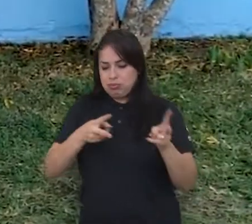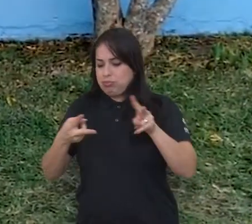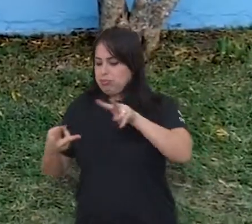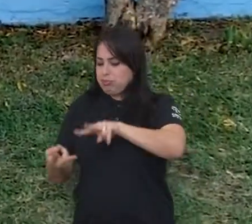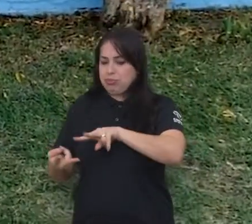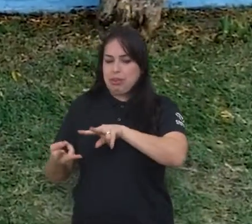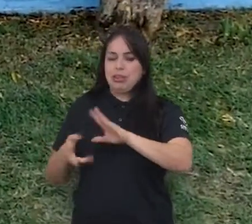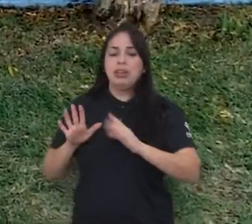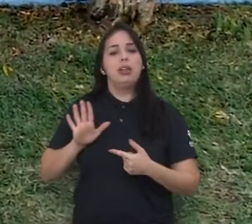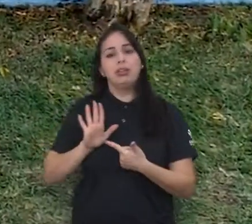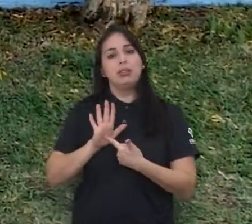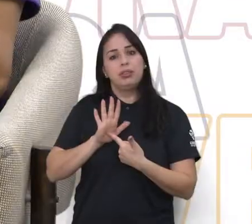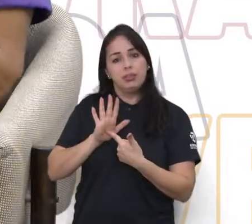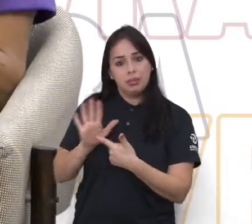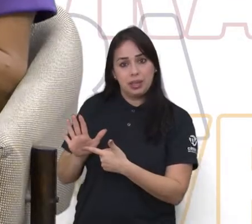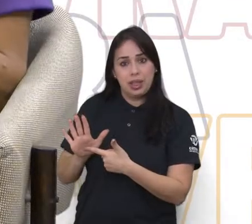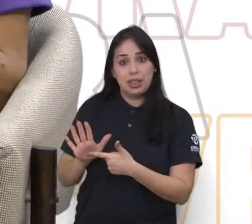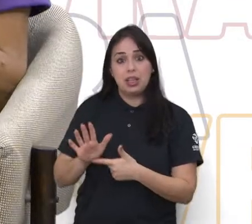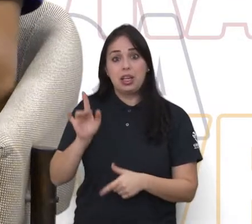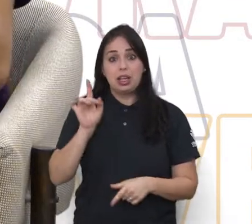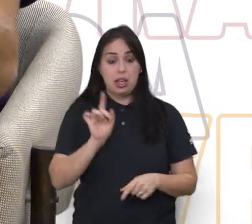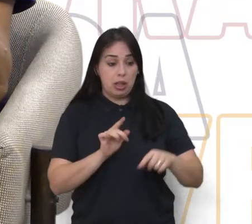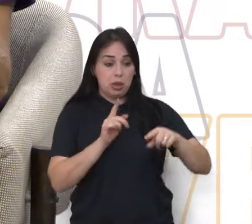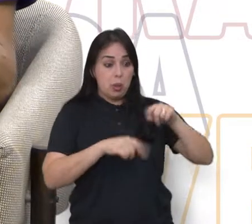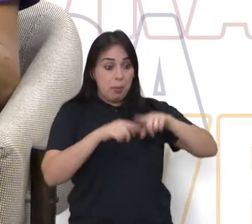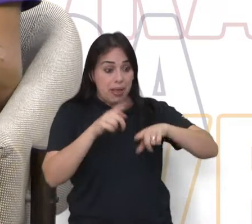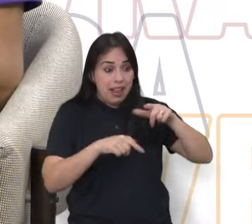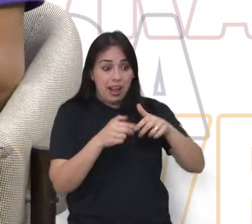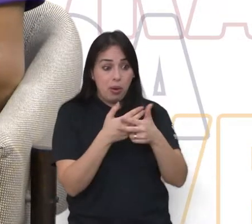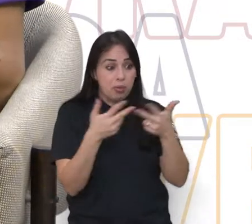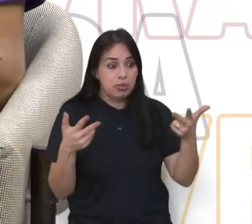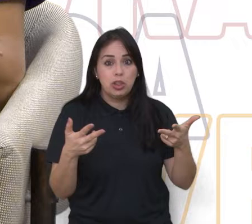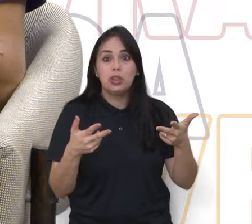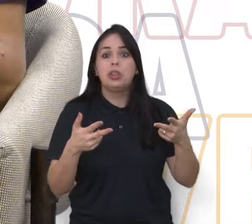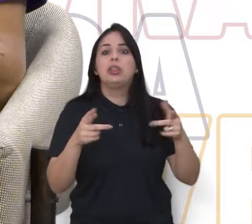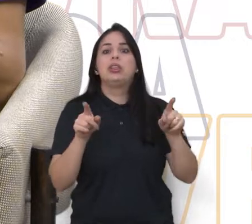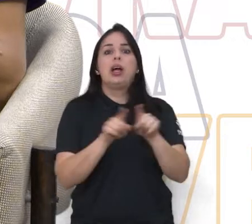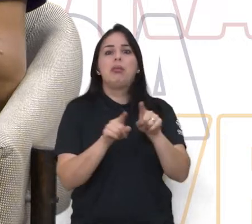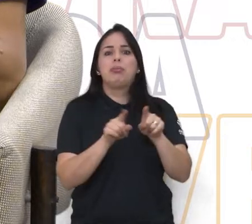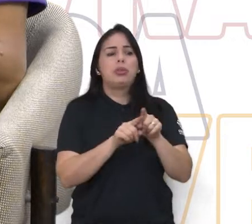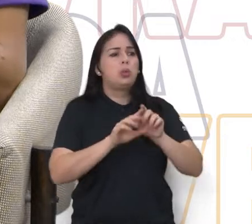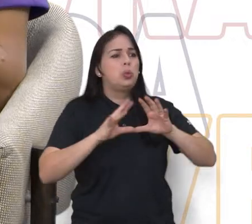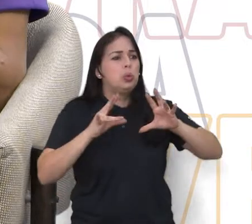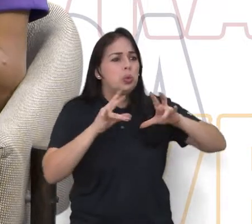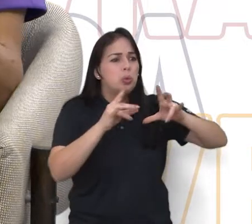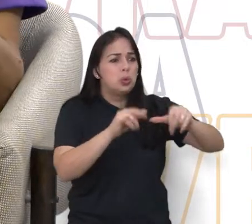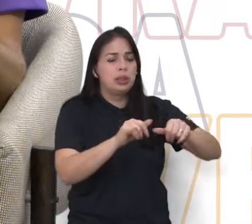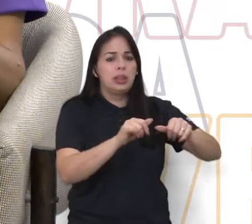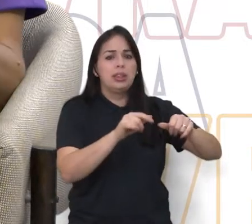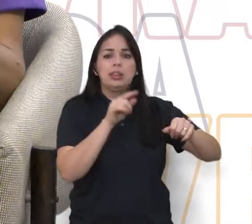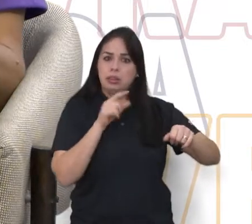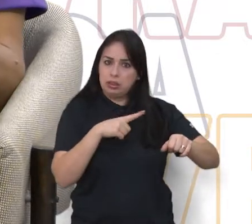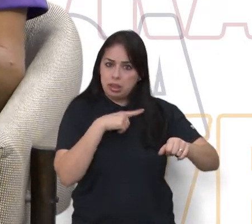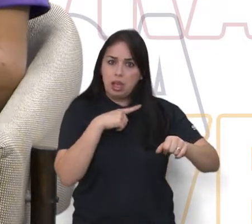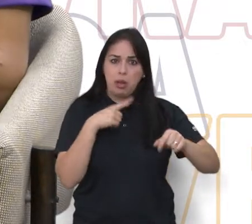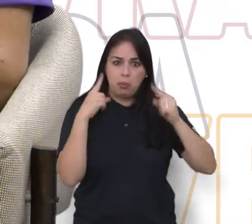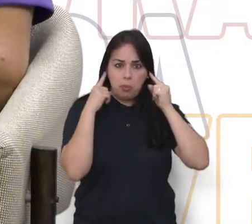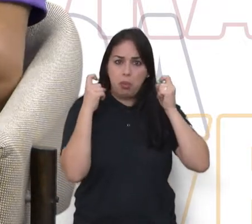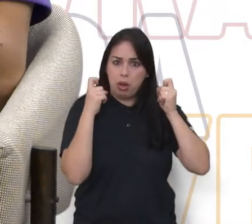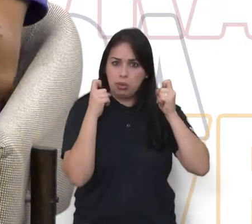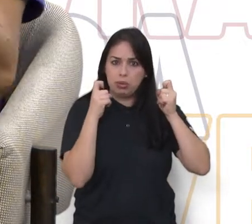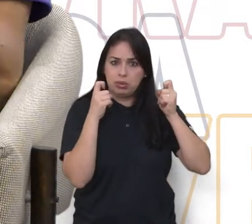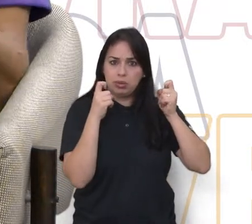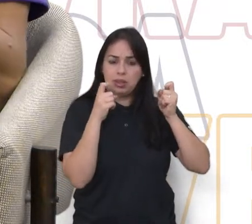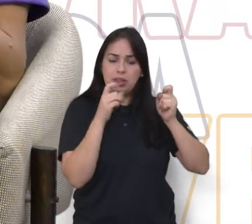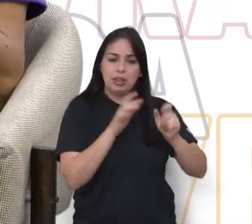gente mostra então que os materiais, todos os objetos possuem uma sonoridade. E